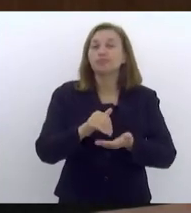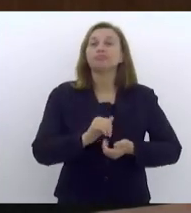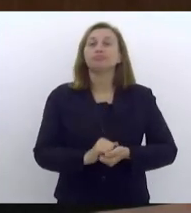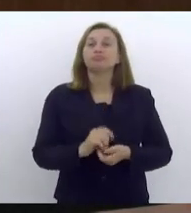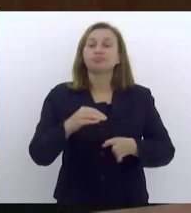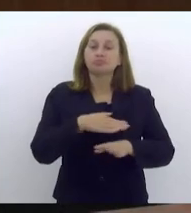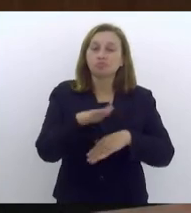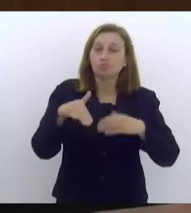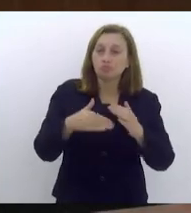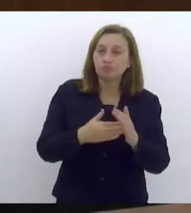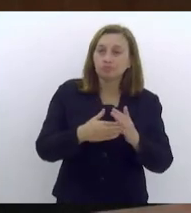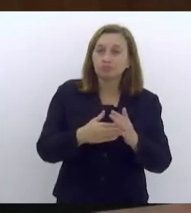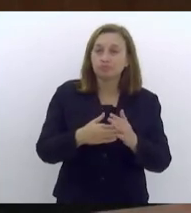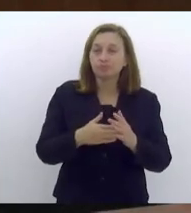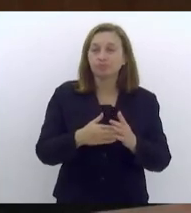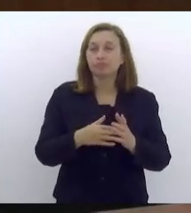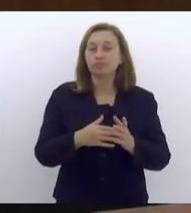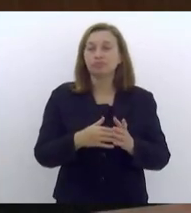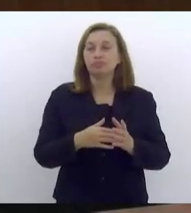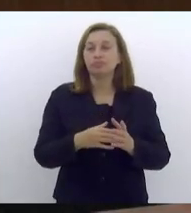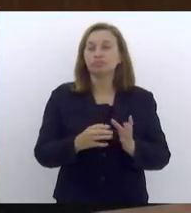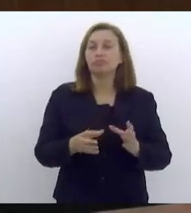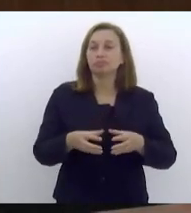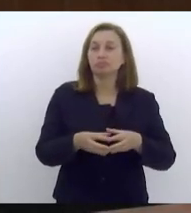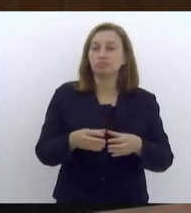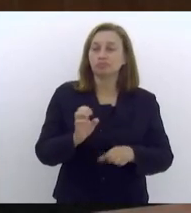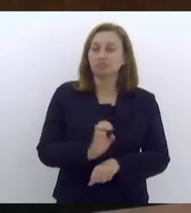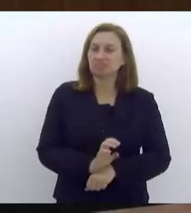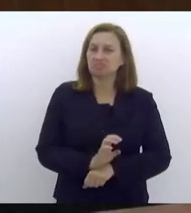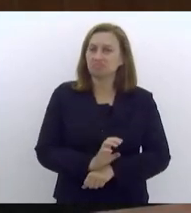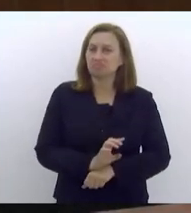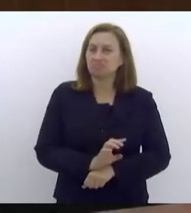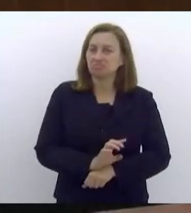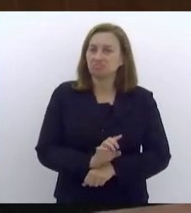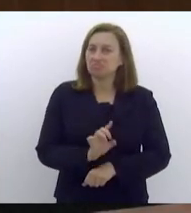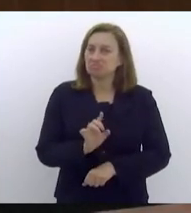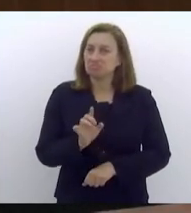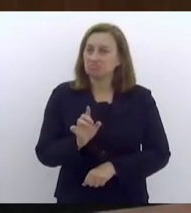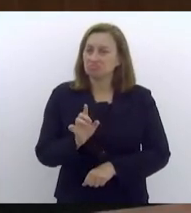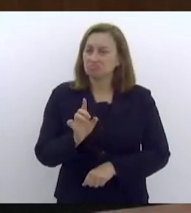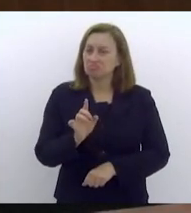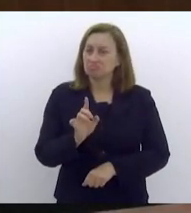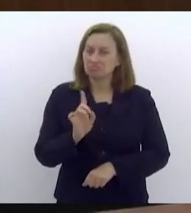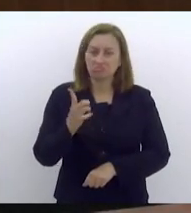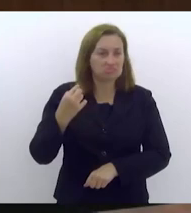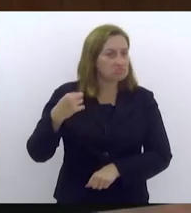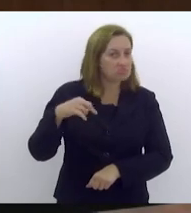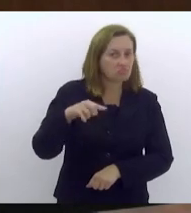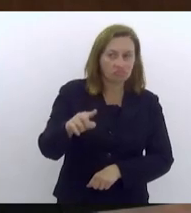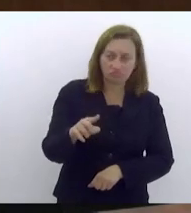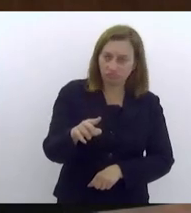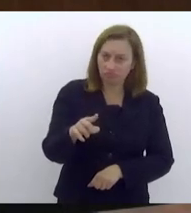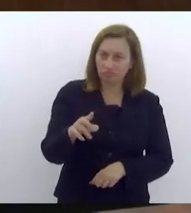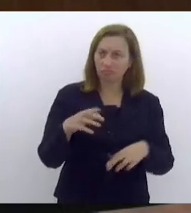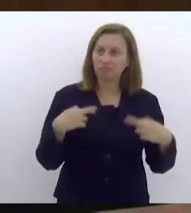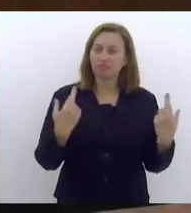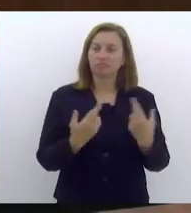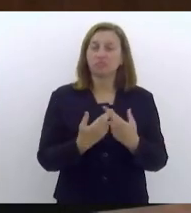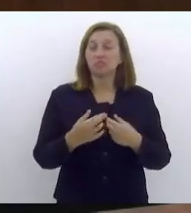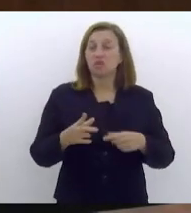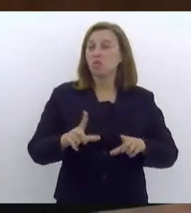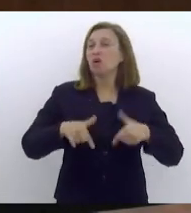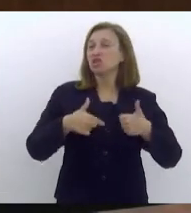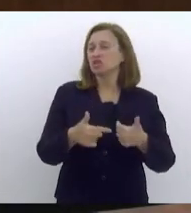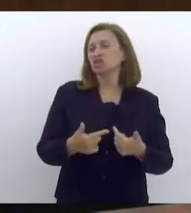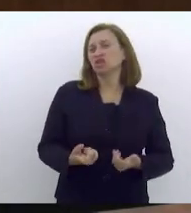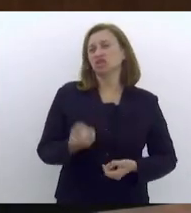todas as autoridades do Estado, e ele sequer teve a decência de estar presente. Teve um ato esquisito